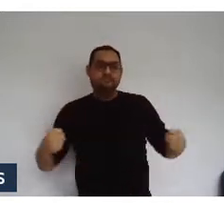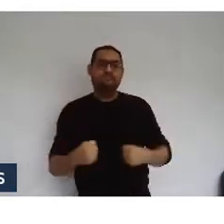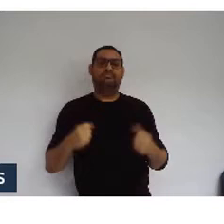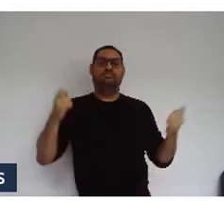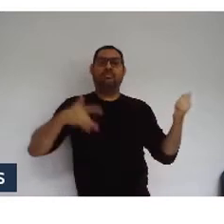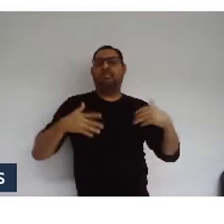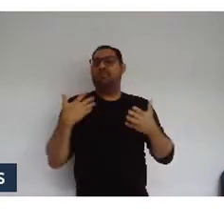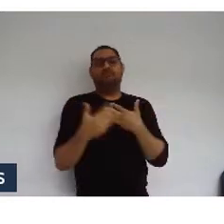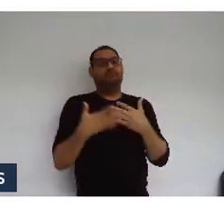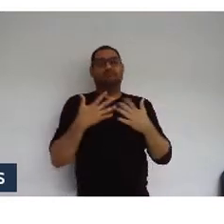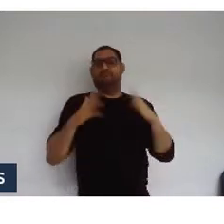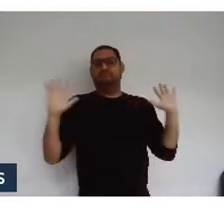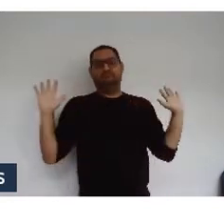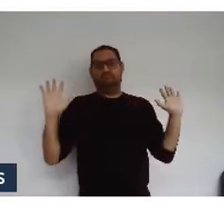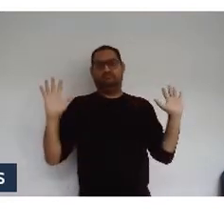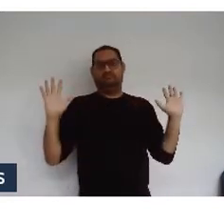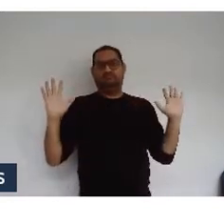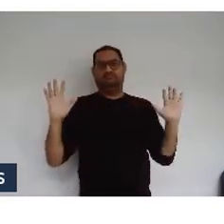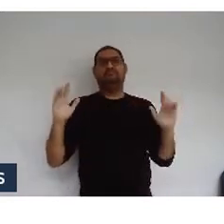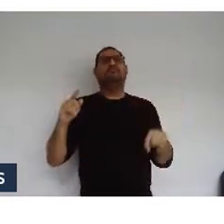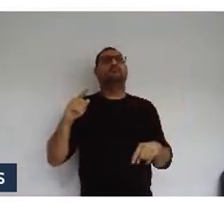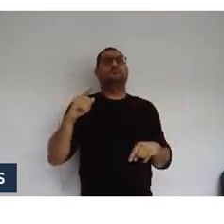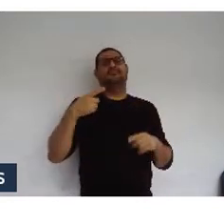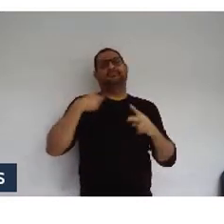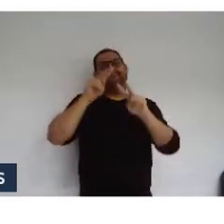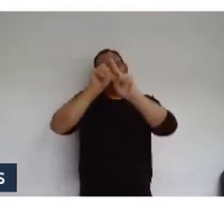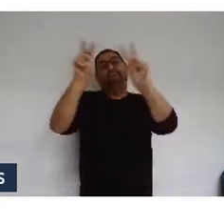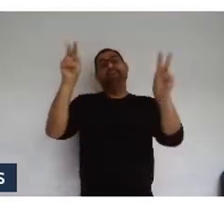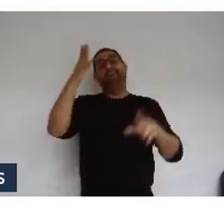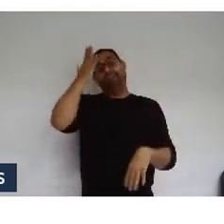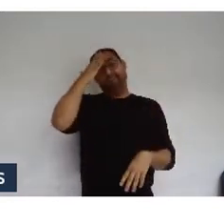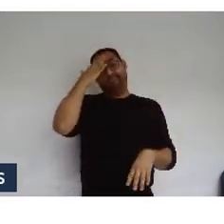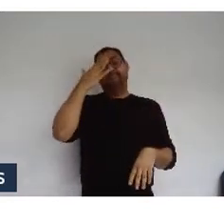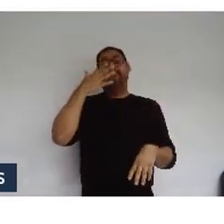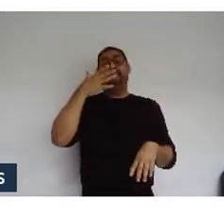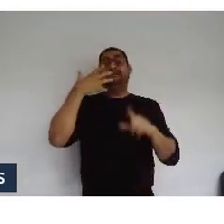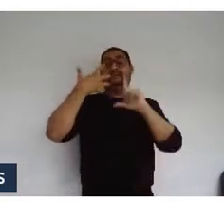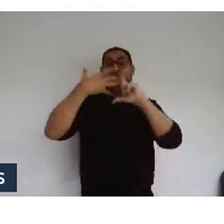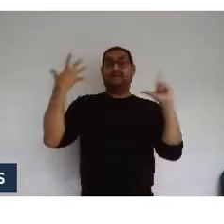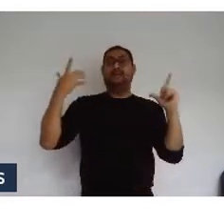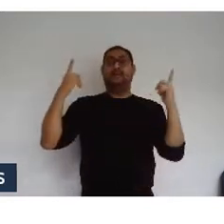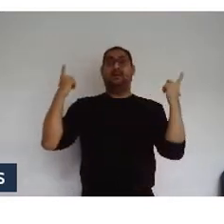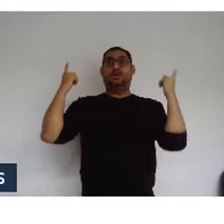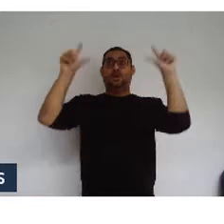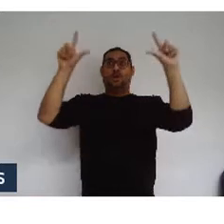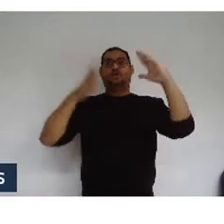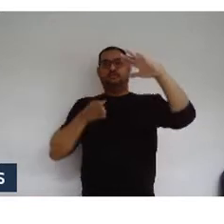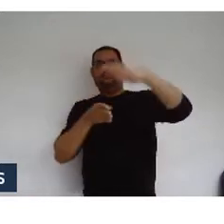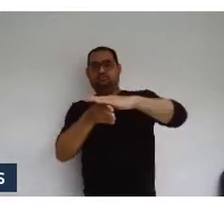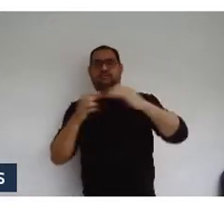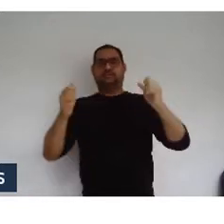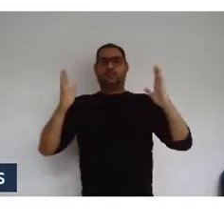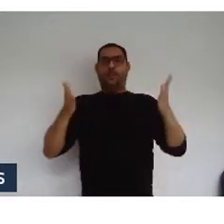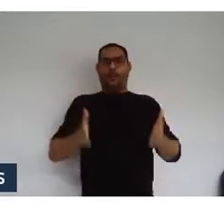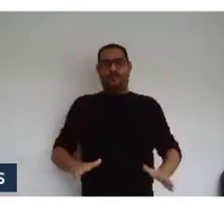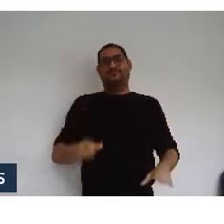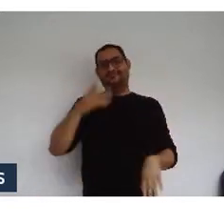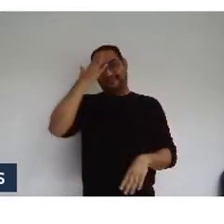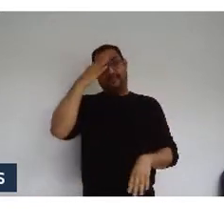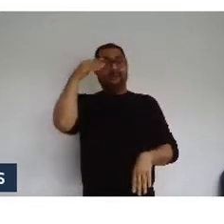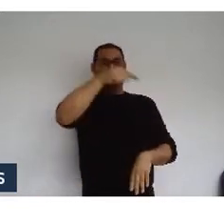etc., como de fato é comum em muitos lugares comerciais na cidade, ainda que outras